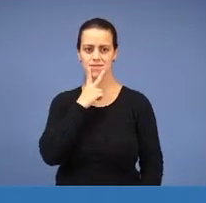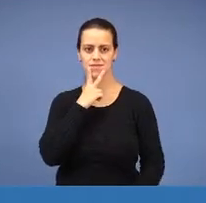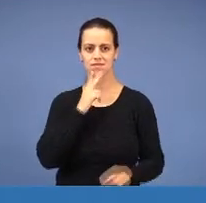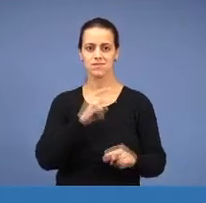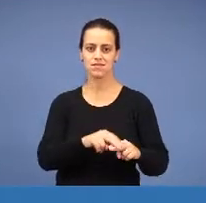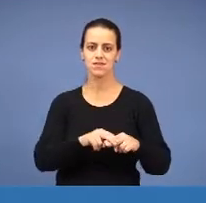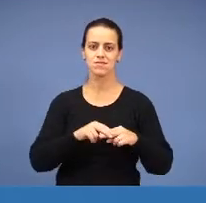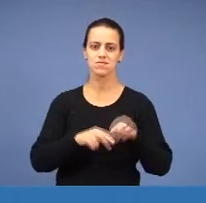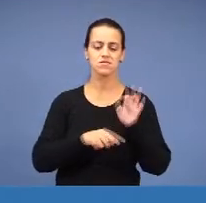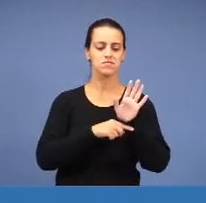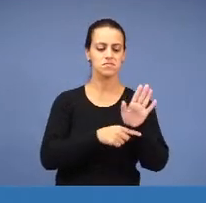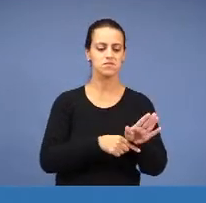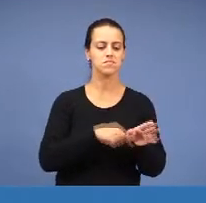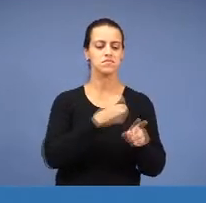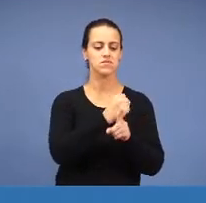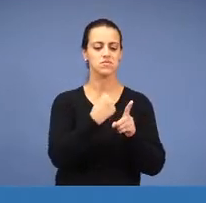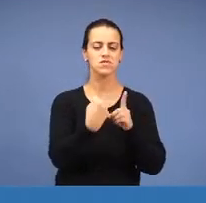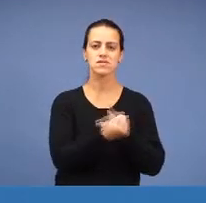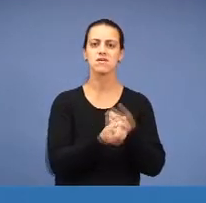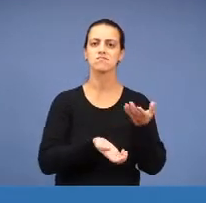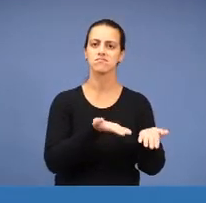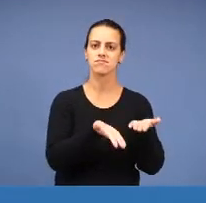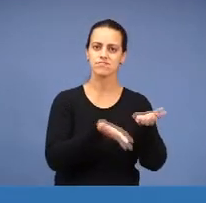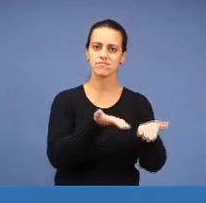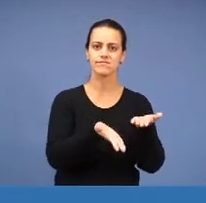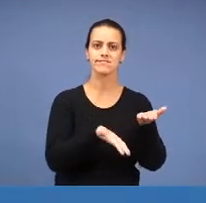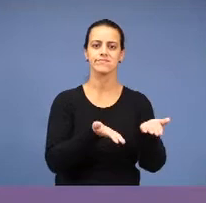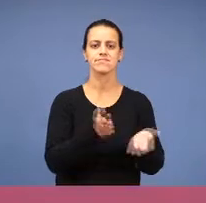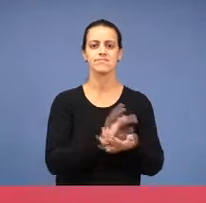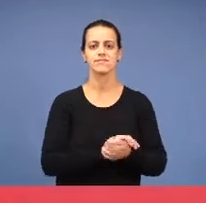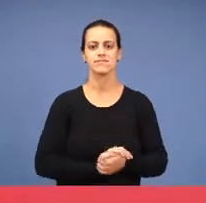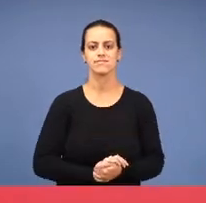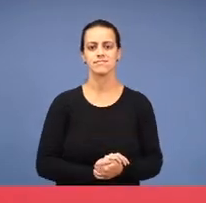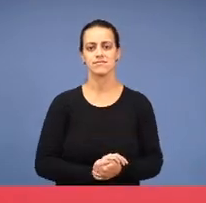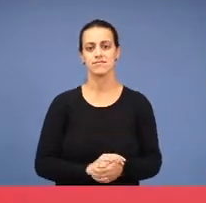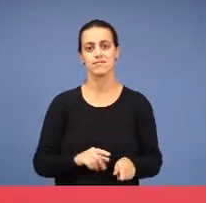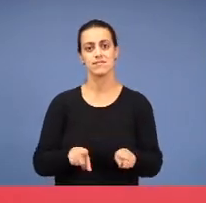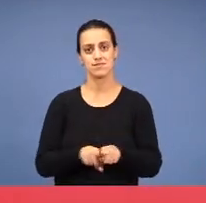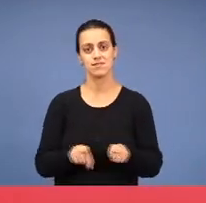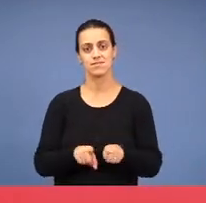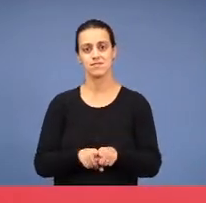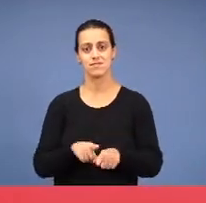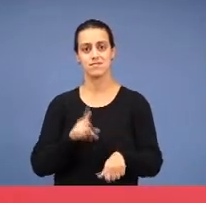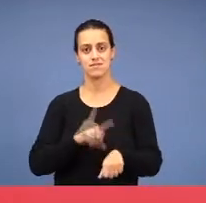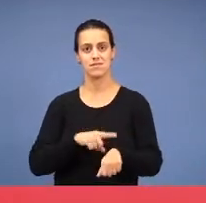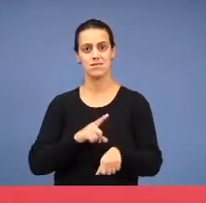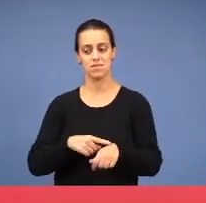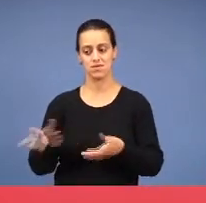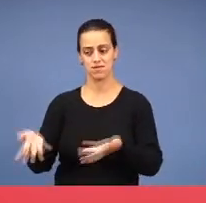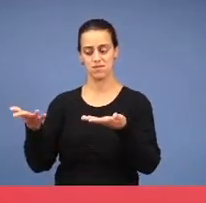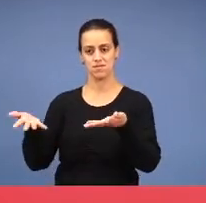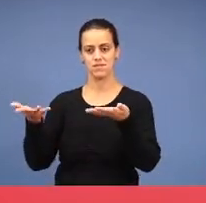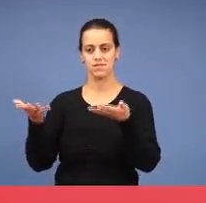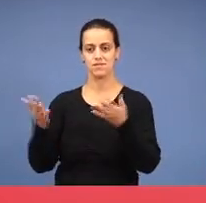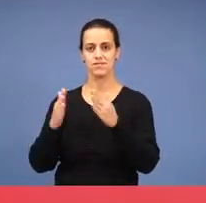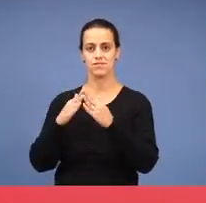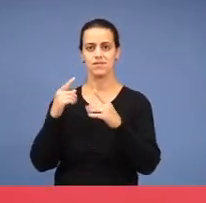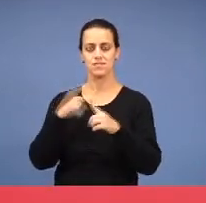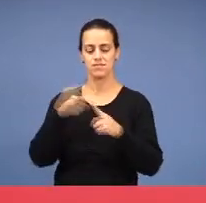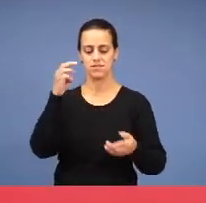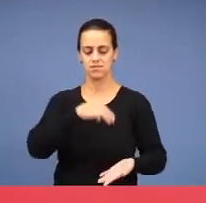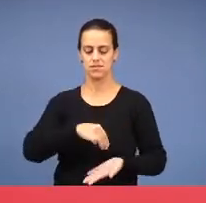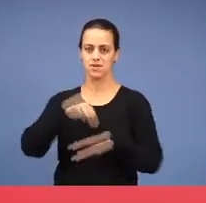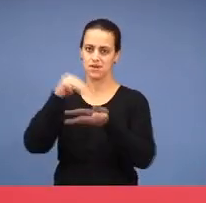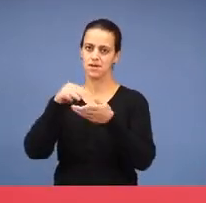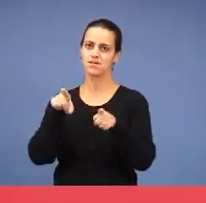prestados ao Estado, e também neste período da homenagem à Igreja Cristã Maranata. Nós estamos